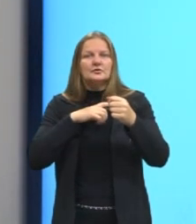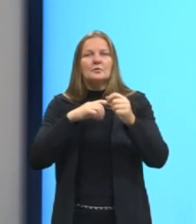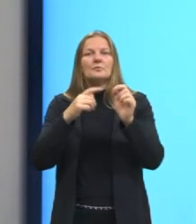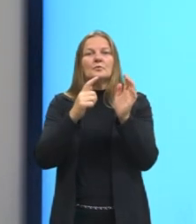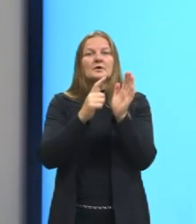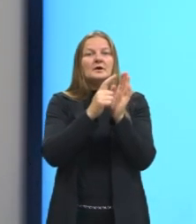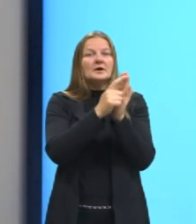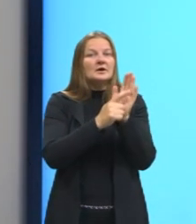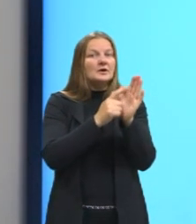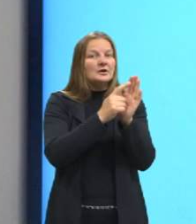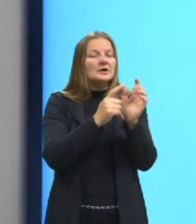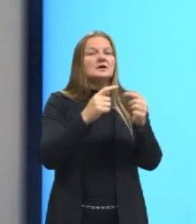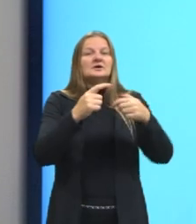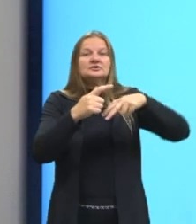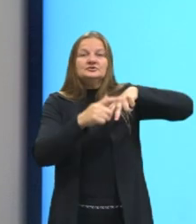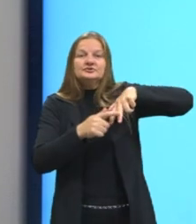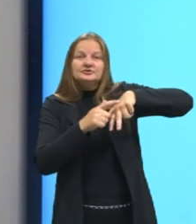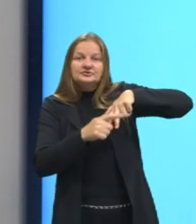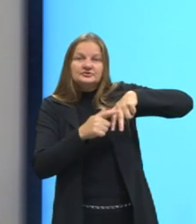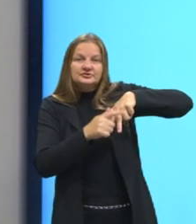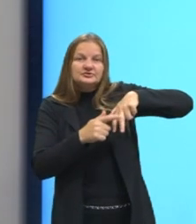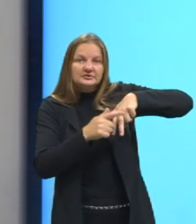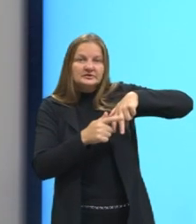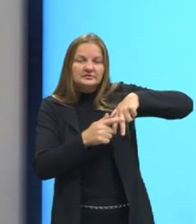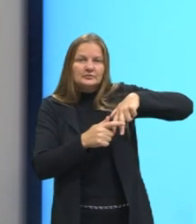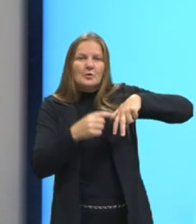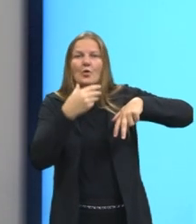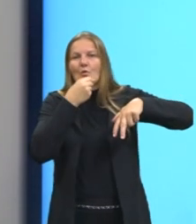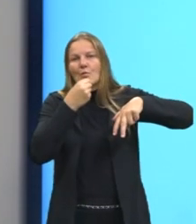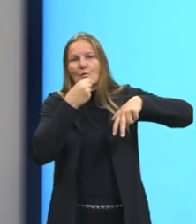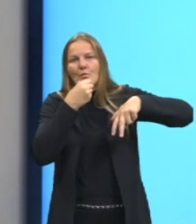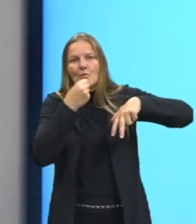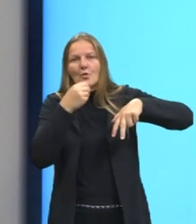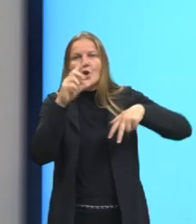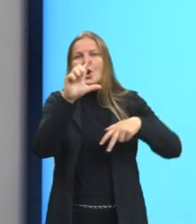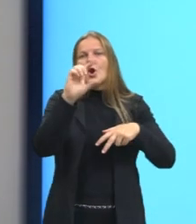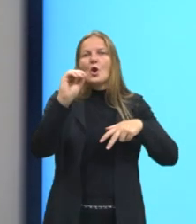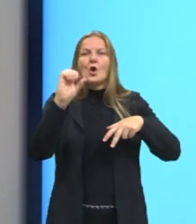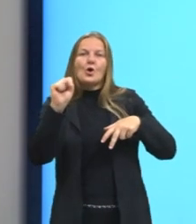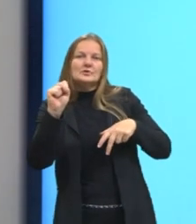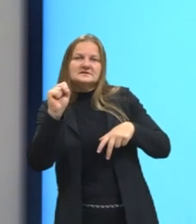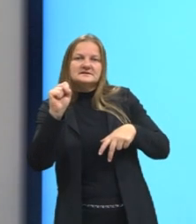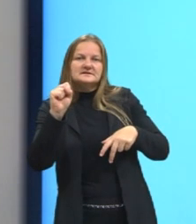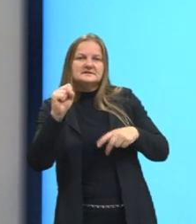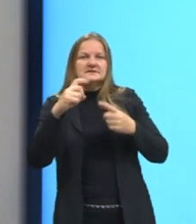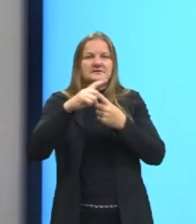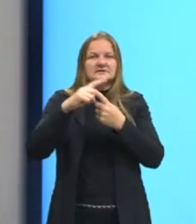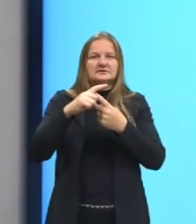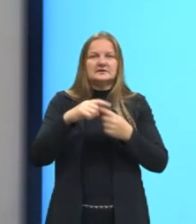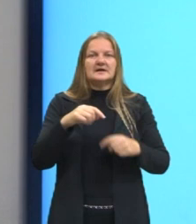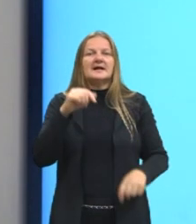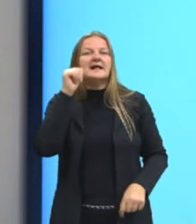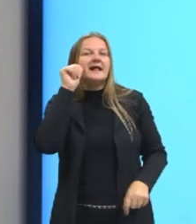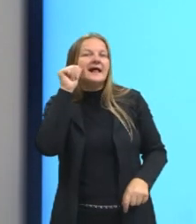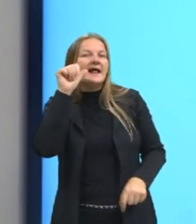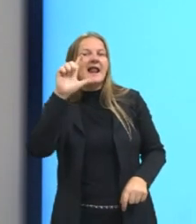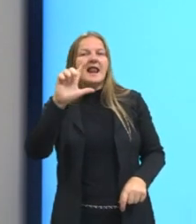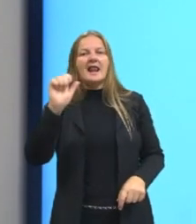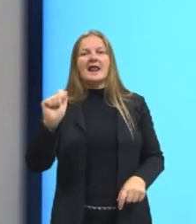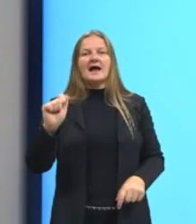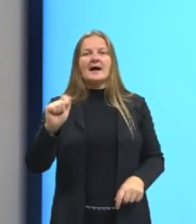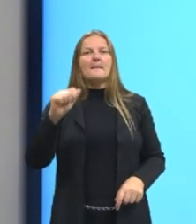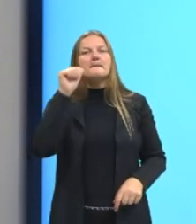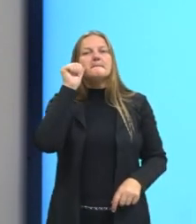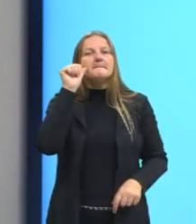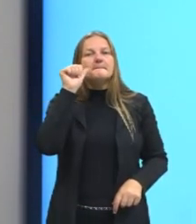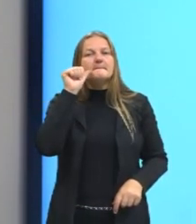porque los tipos masculino né lá morrer feminina